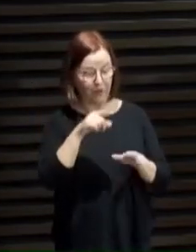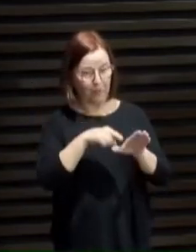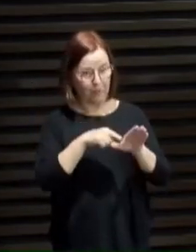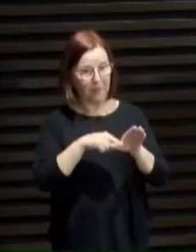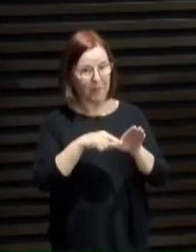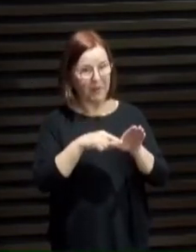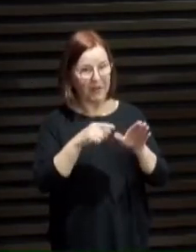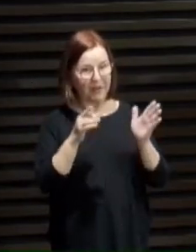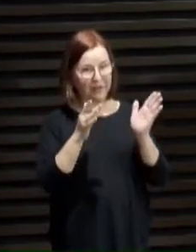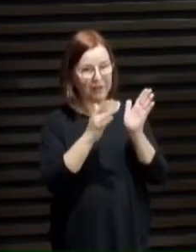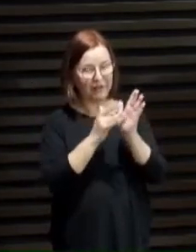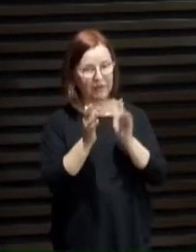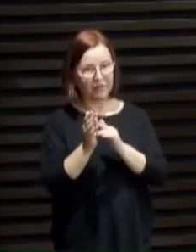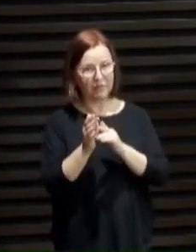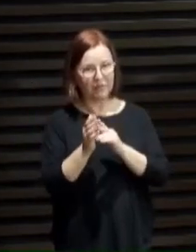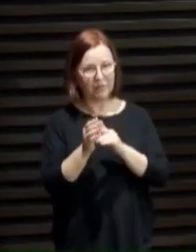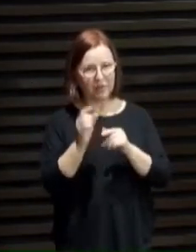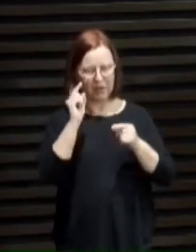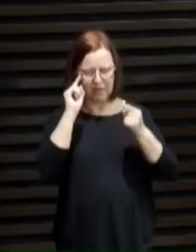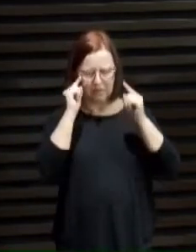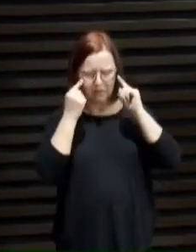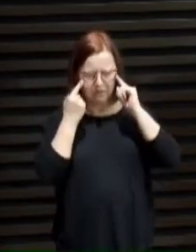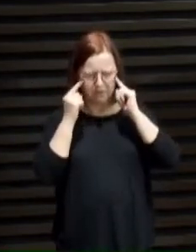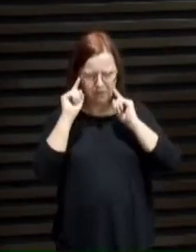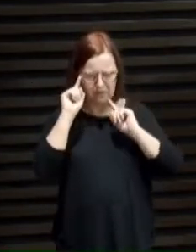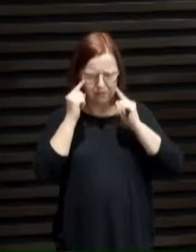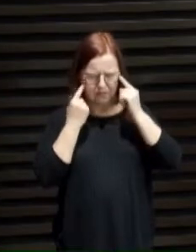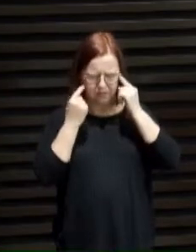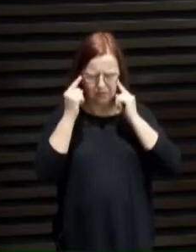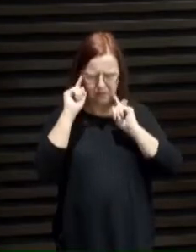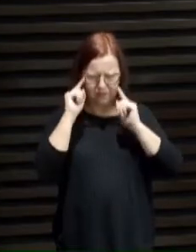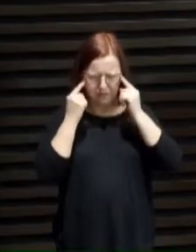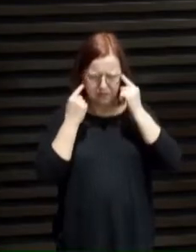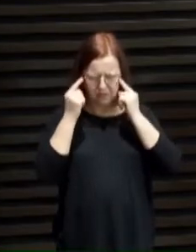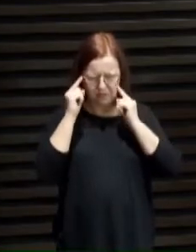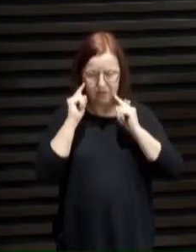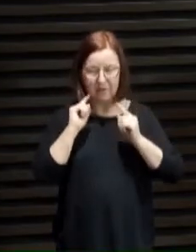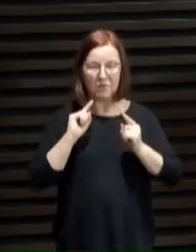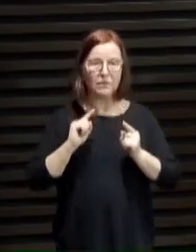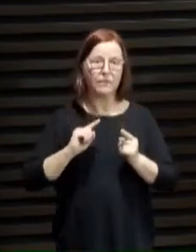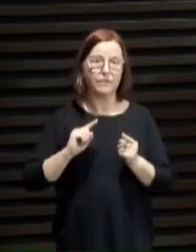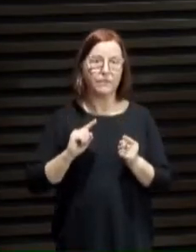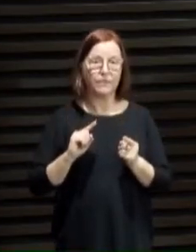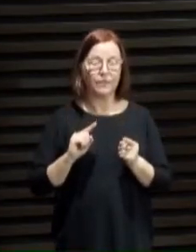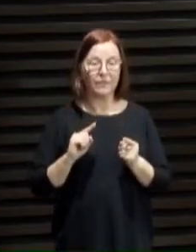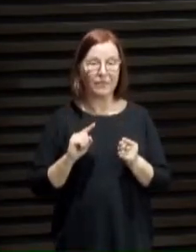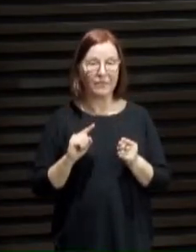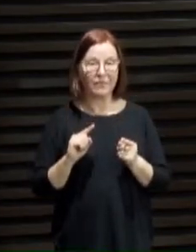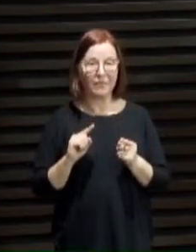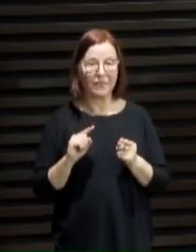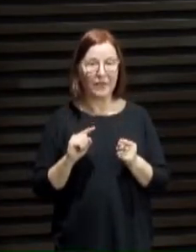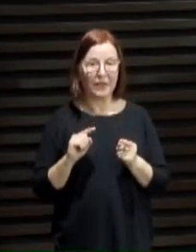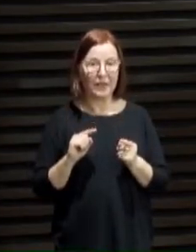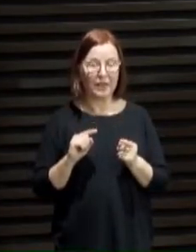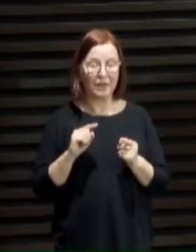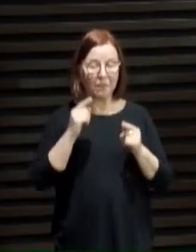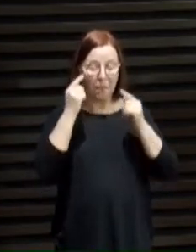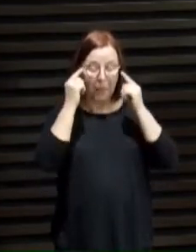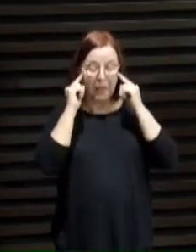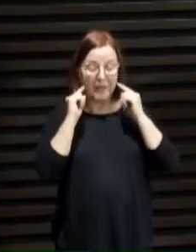e a Bíblia diz que ela chorou tão copiosamente, tão copiosamente, tão copiosamente, que as lágrimas dela